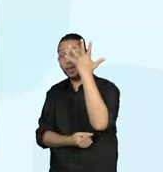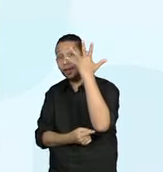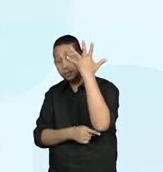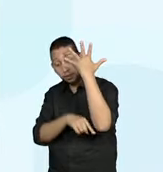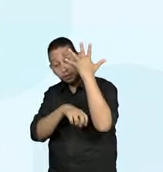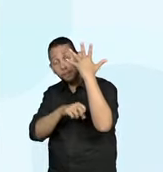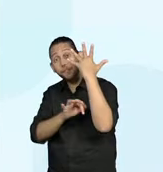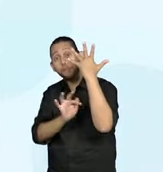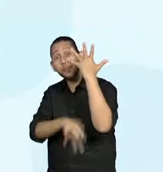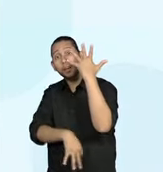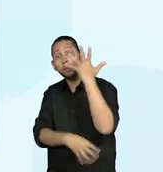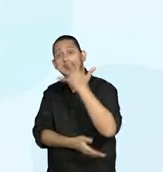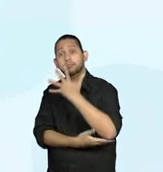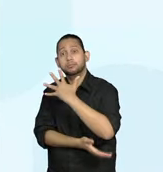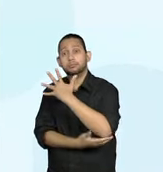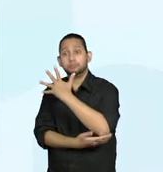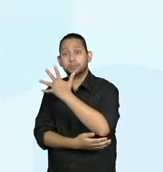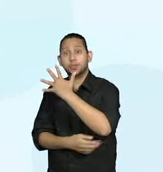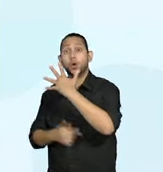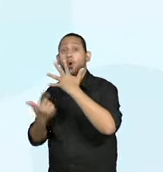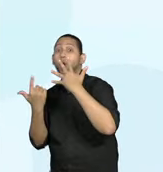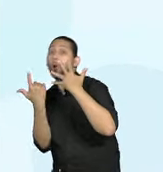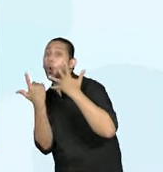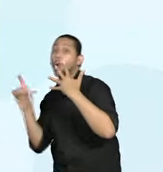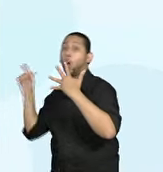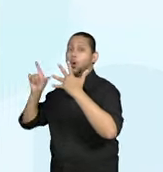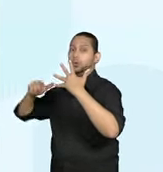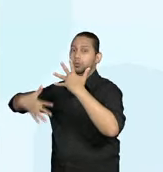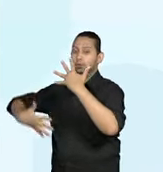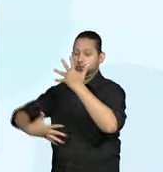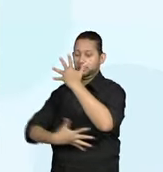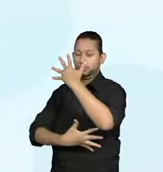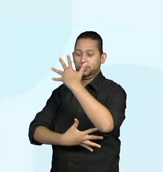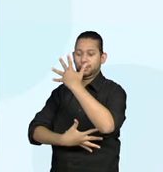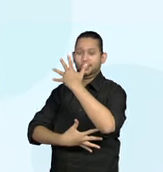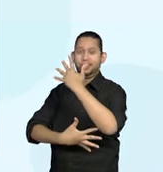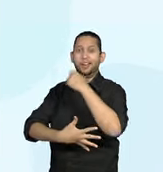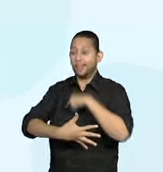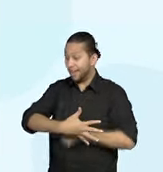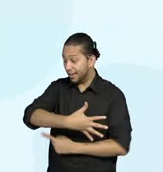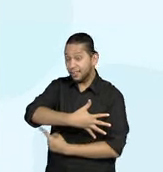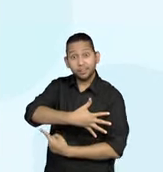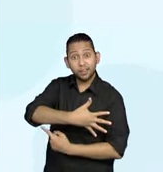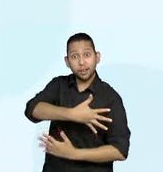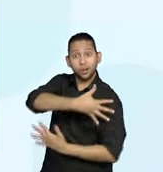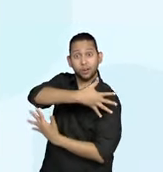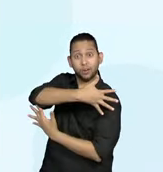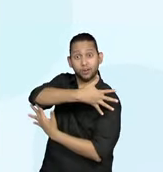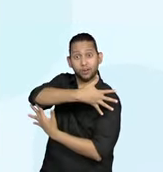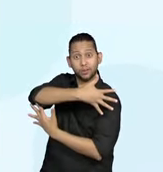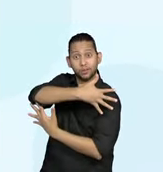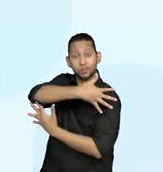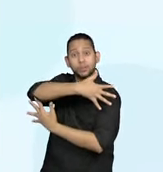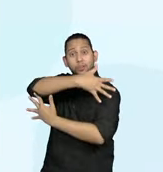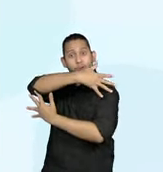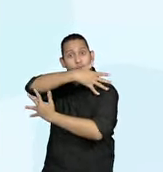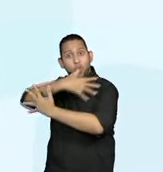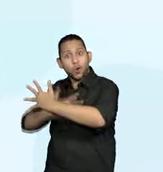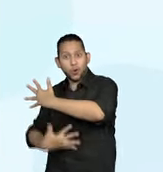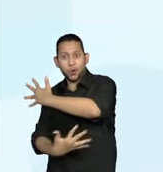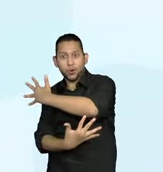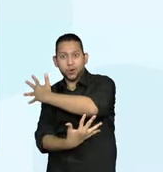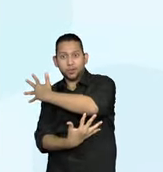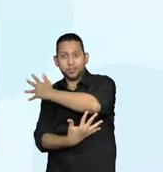ligam aqui, ó, com os dendritos do próximo neurônio. O